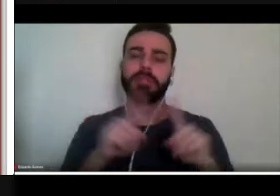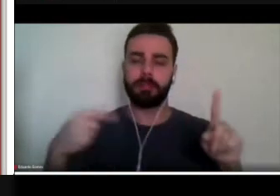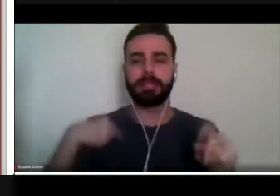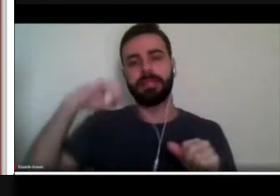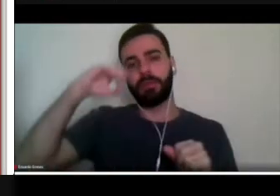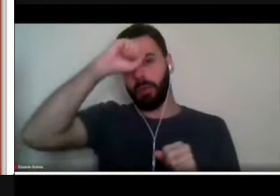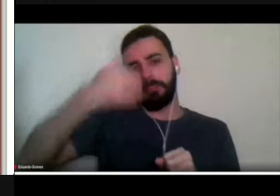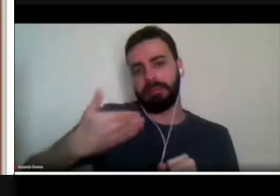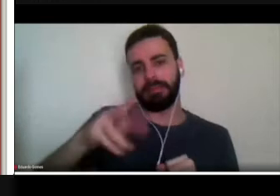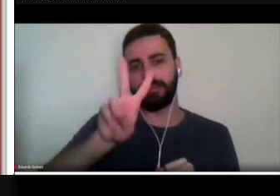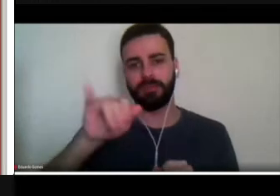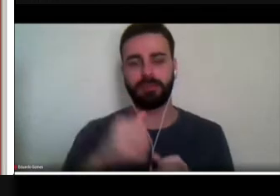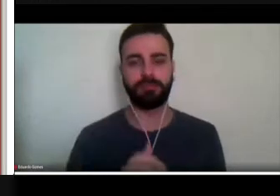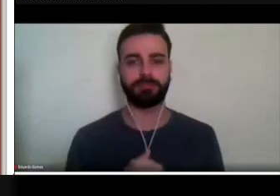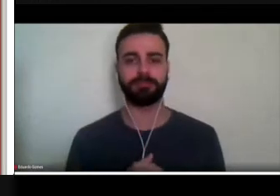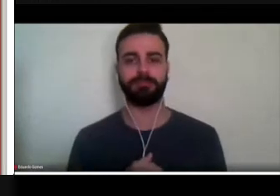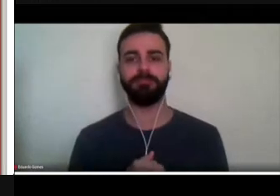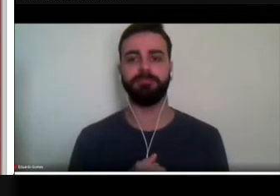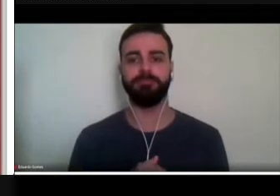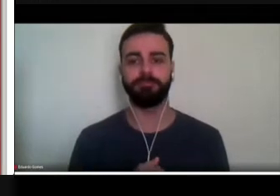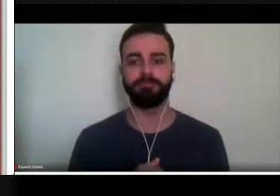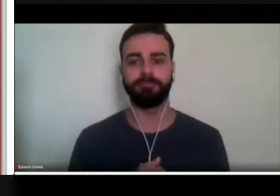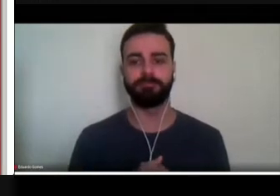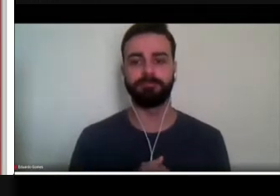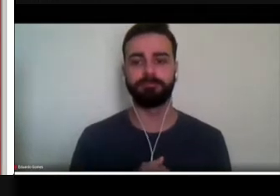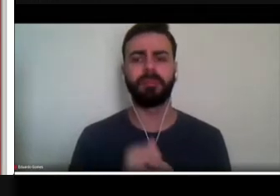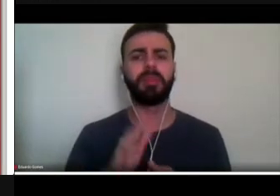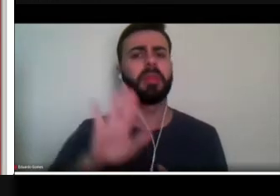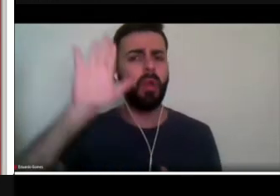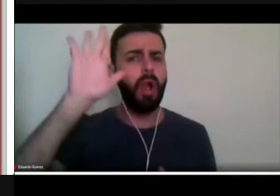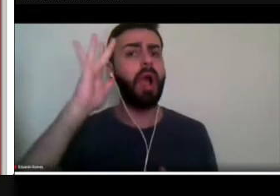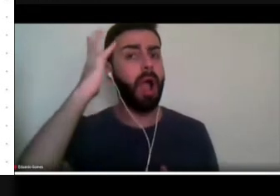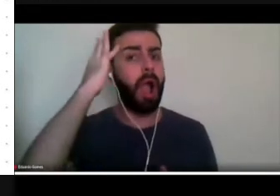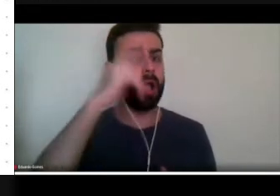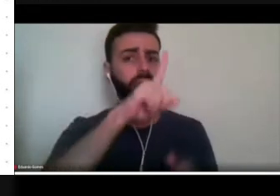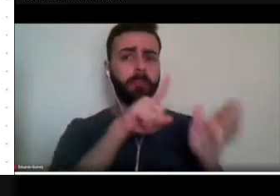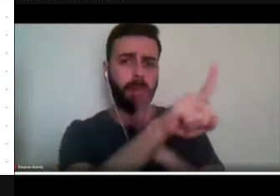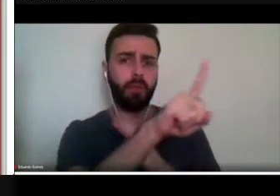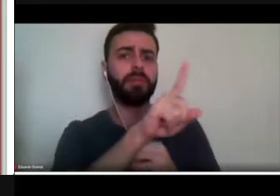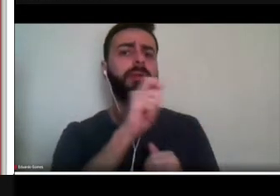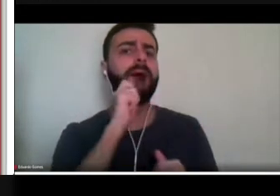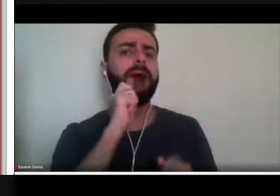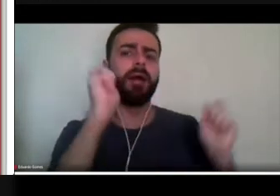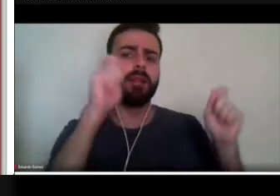Professora, acho que a Ana Cléia fez uma pergunta, se pode usar 10 metros por segundo.